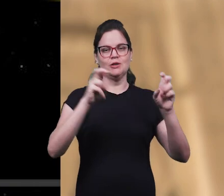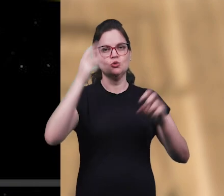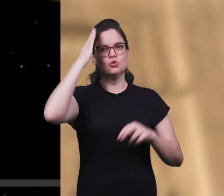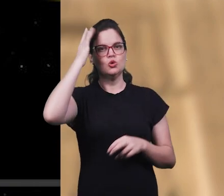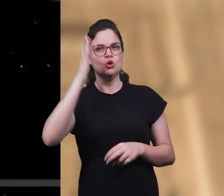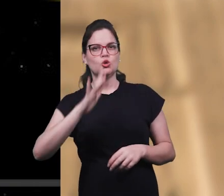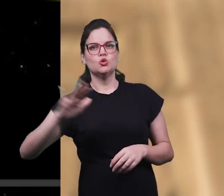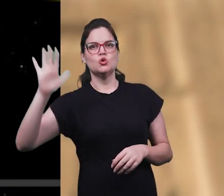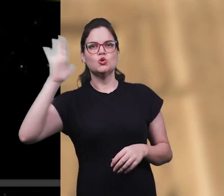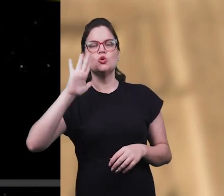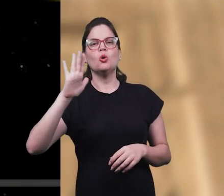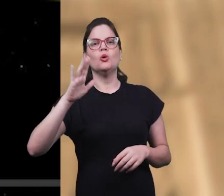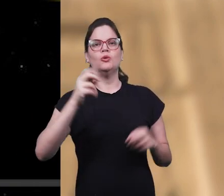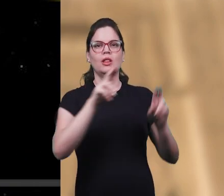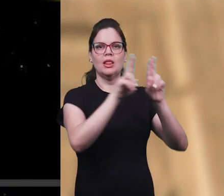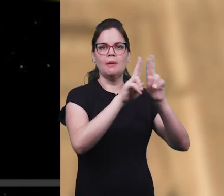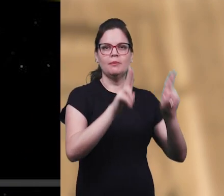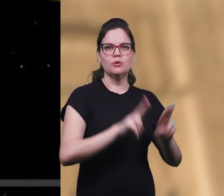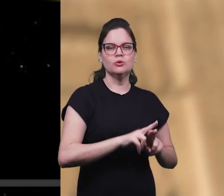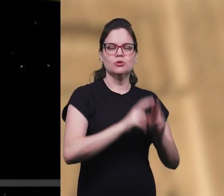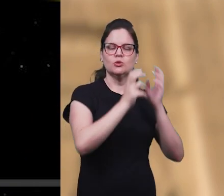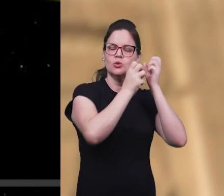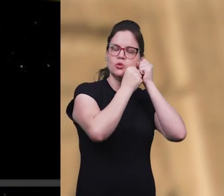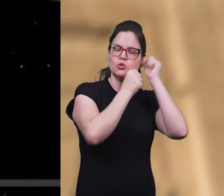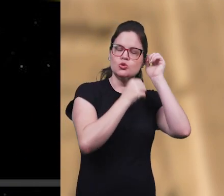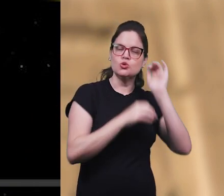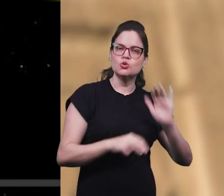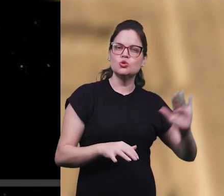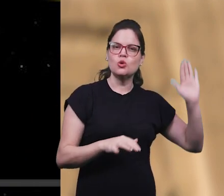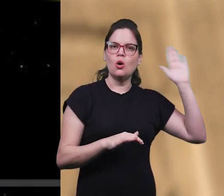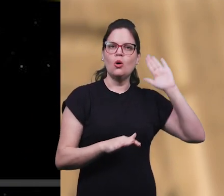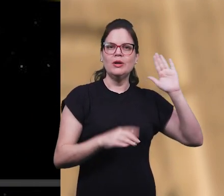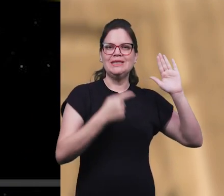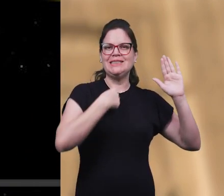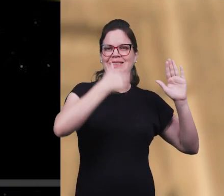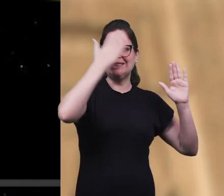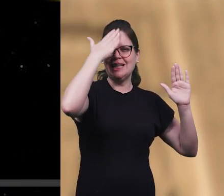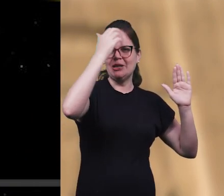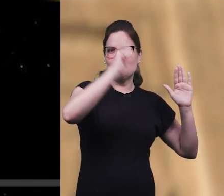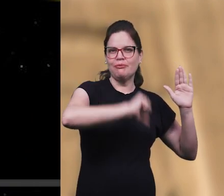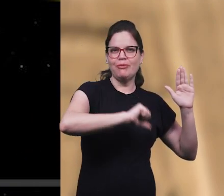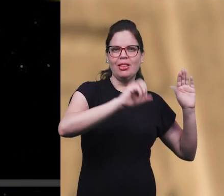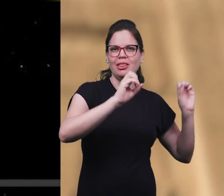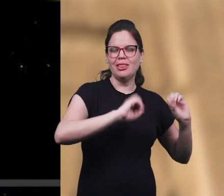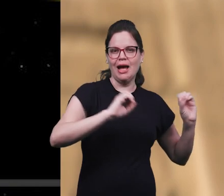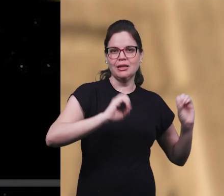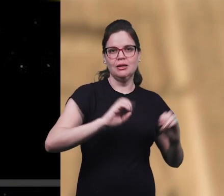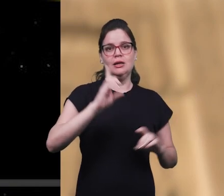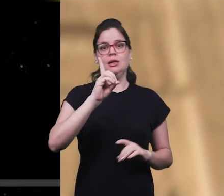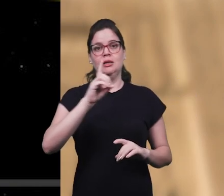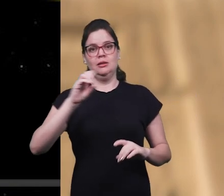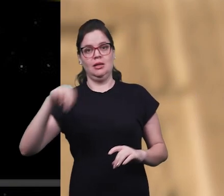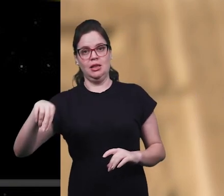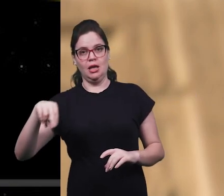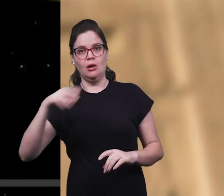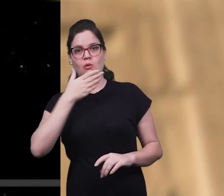da estátua, que se Daniel não tivesse interpretado, estava todo mundo confuso até hoje.